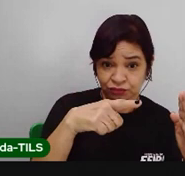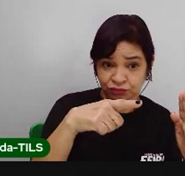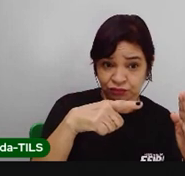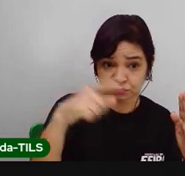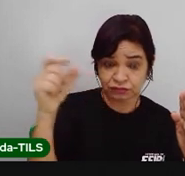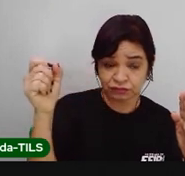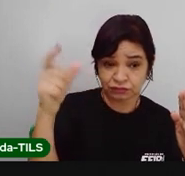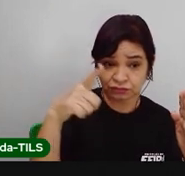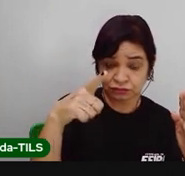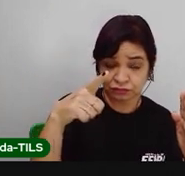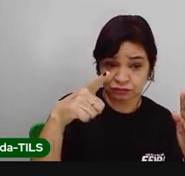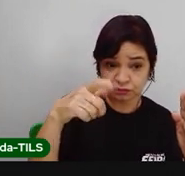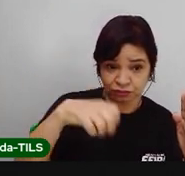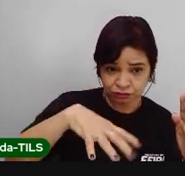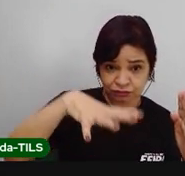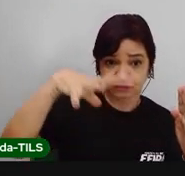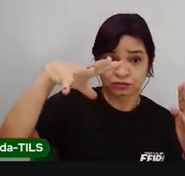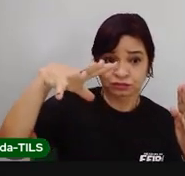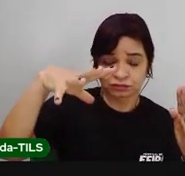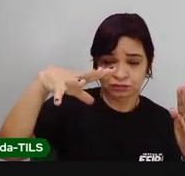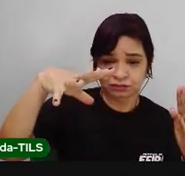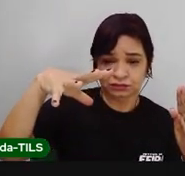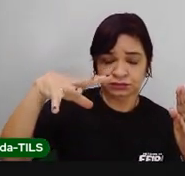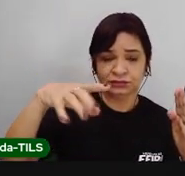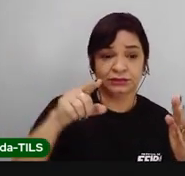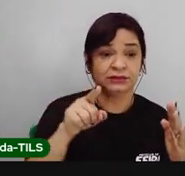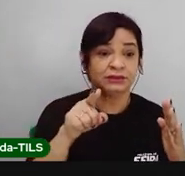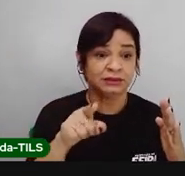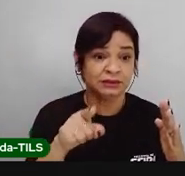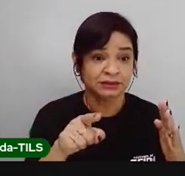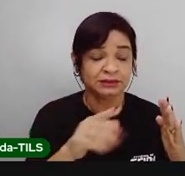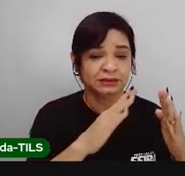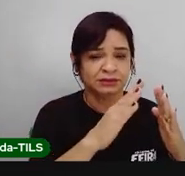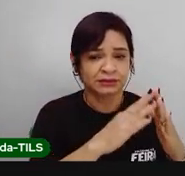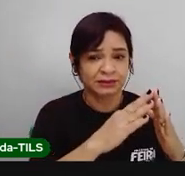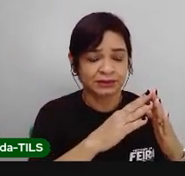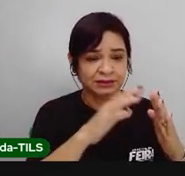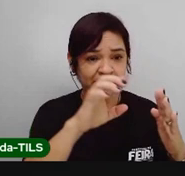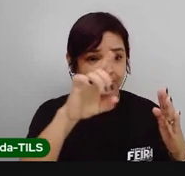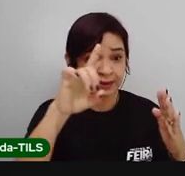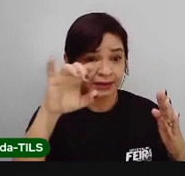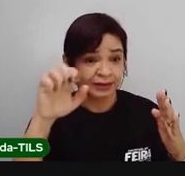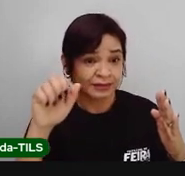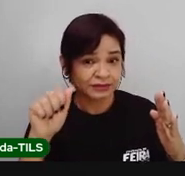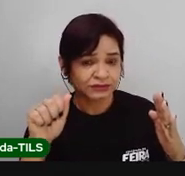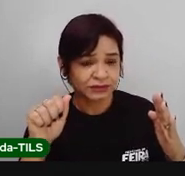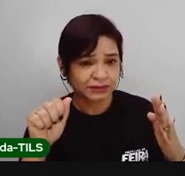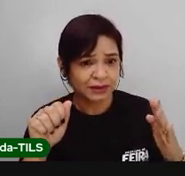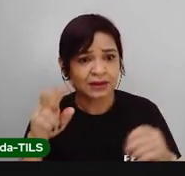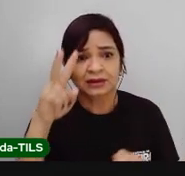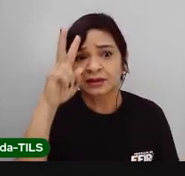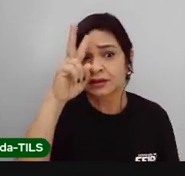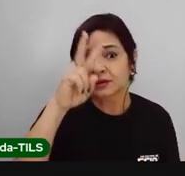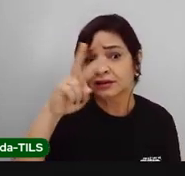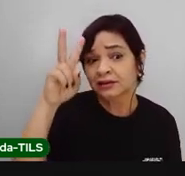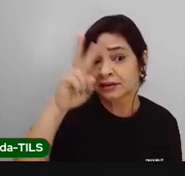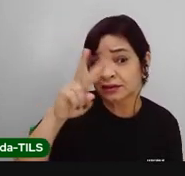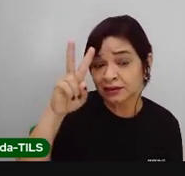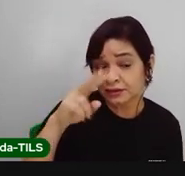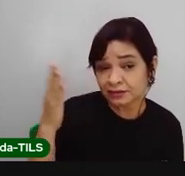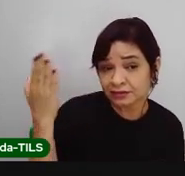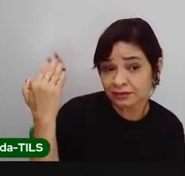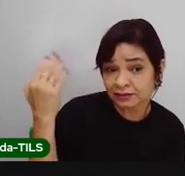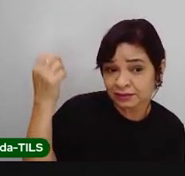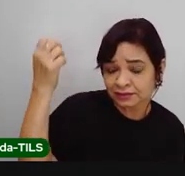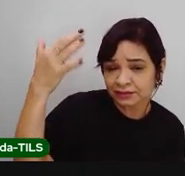Sol. Então, no lugar onde você mora, é dia. Mas lembre-se do que falamos no episódio anterior: